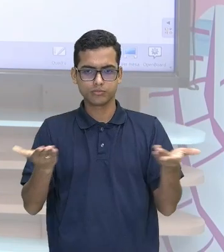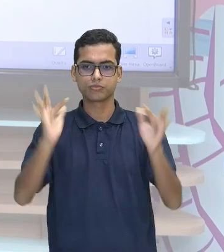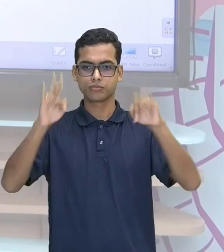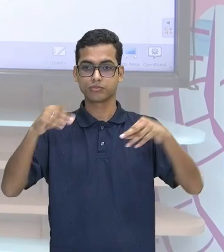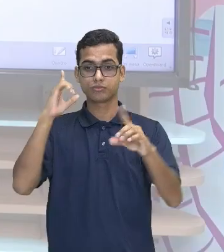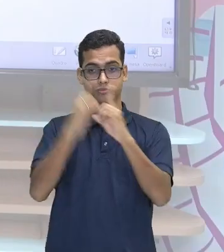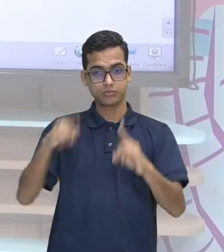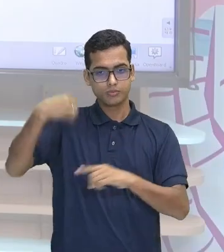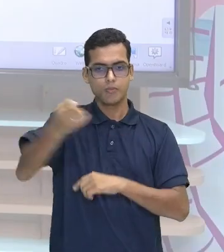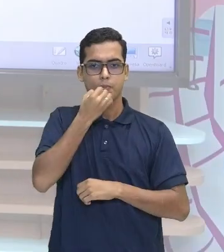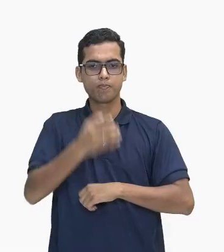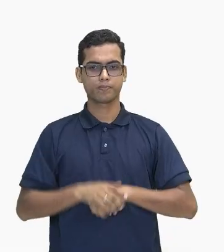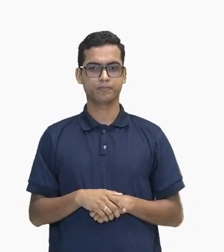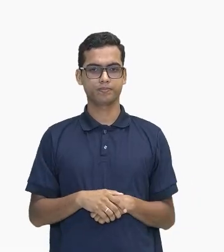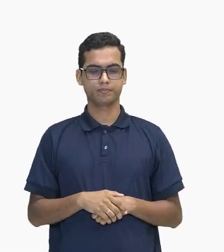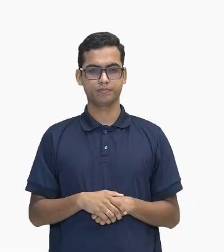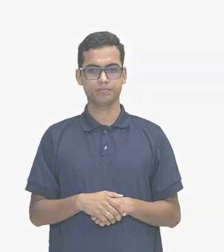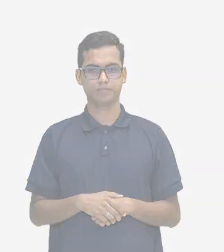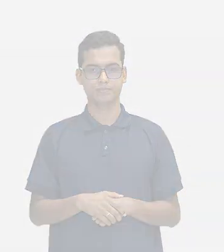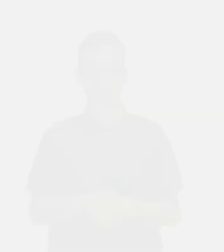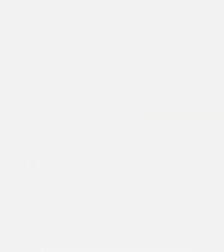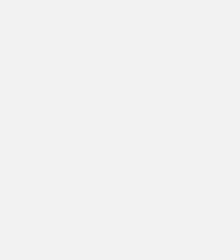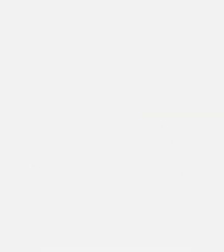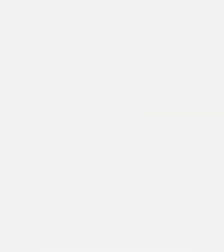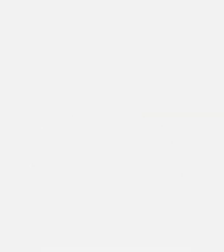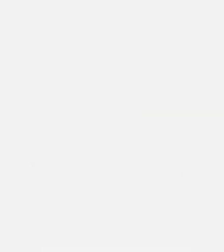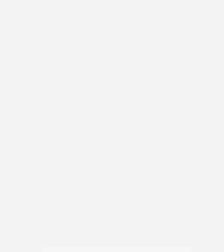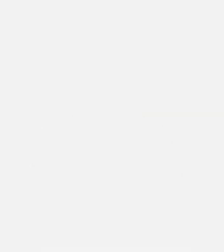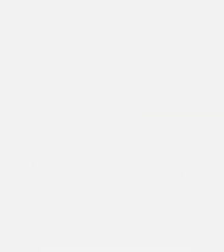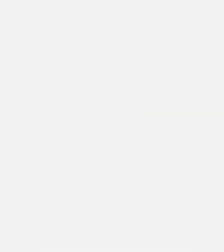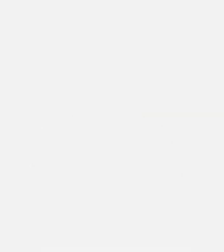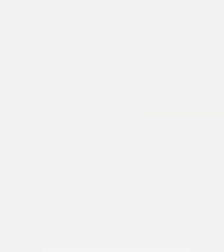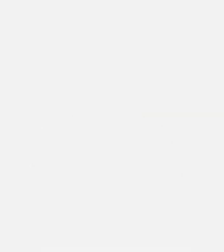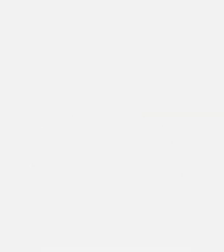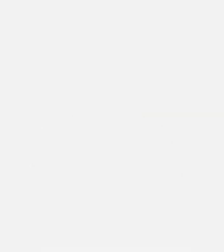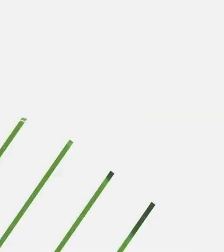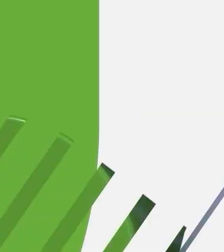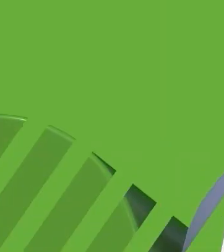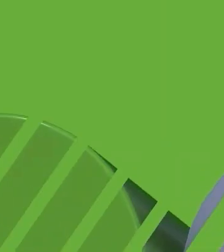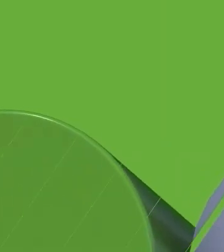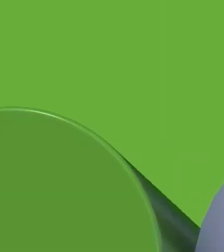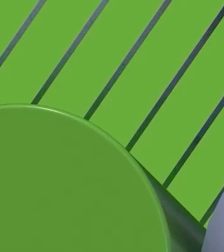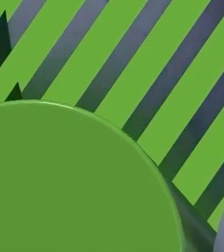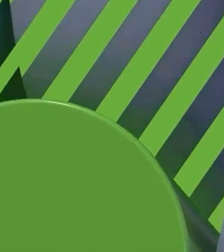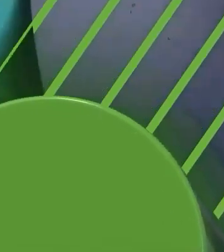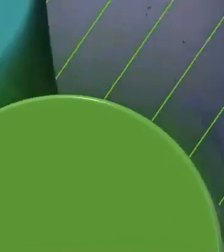e até uma próxima.